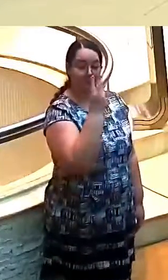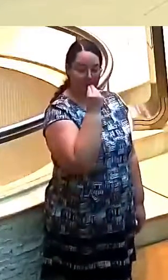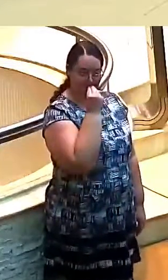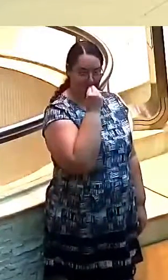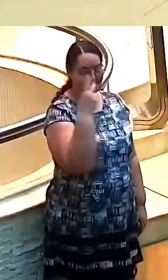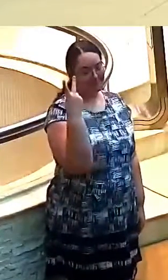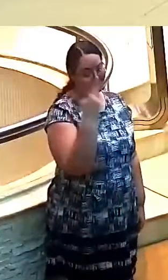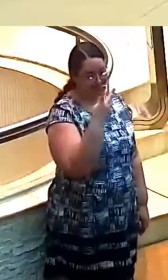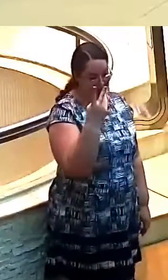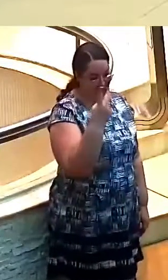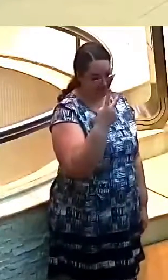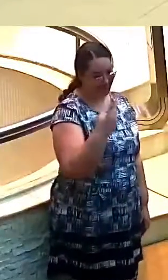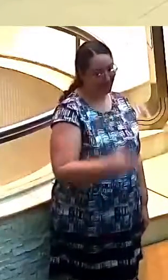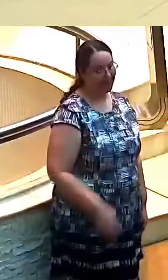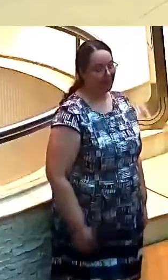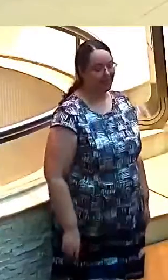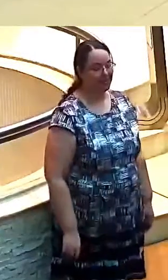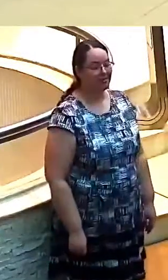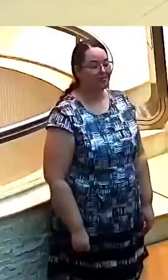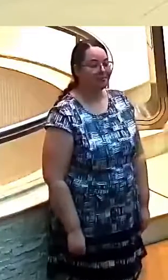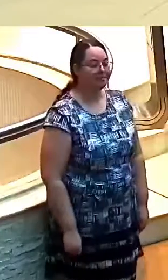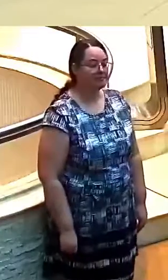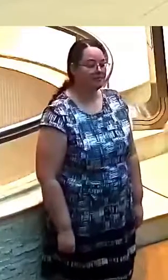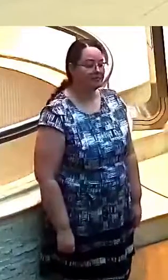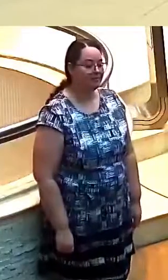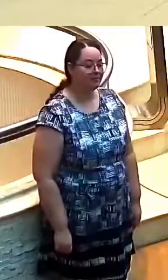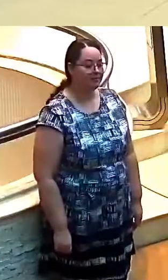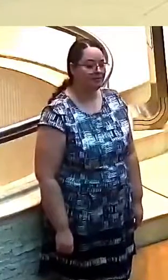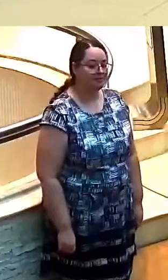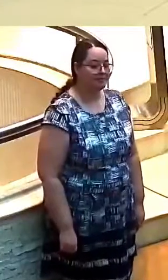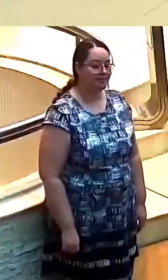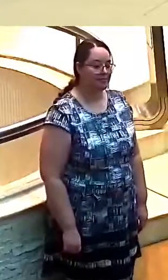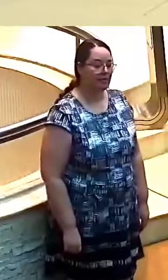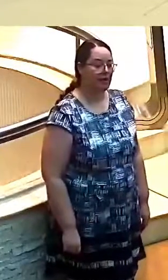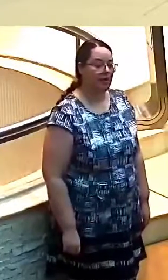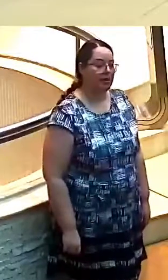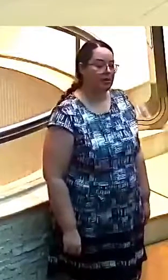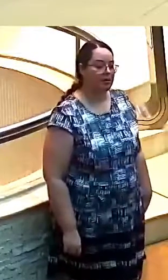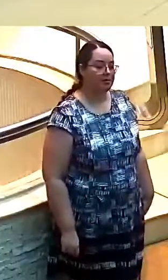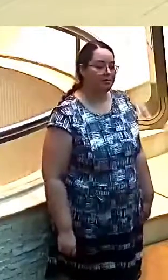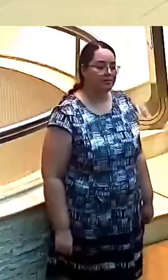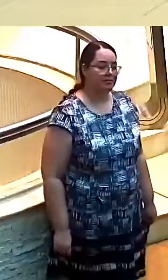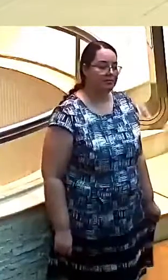a santificação, olha o que ele diz, depois ele diz o seguinte,